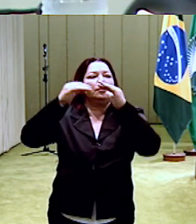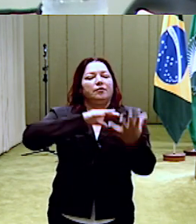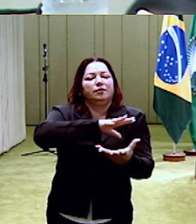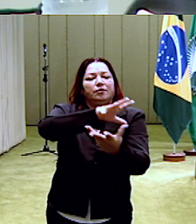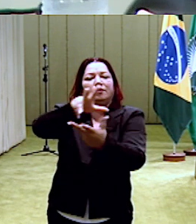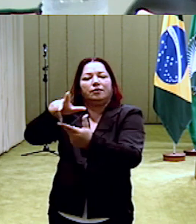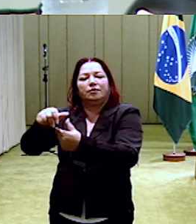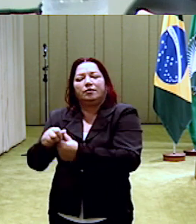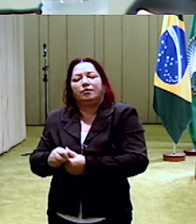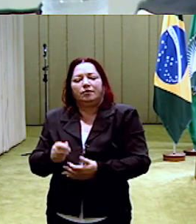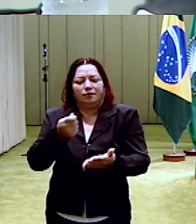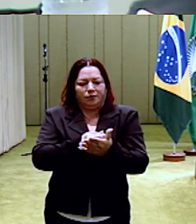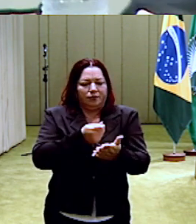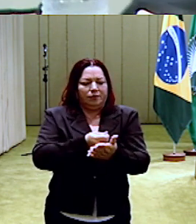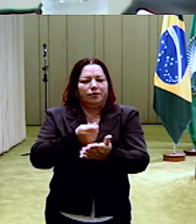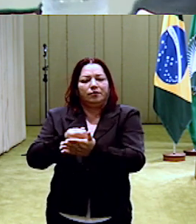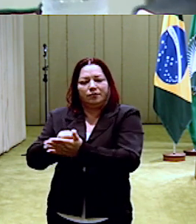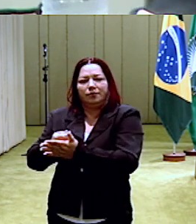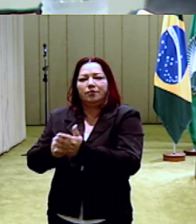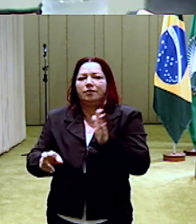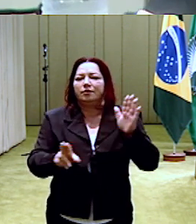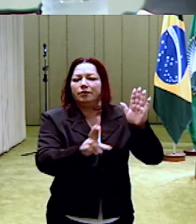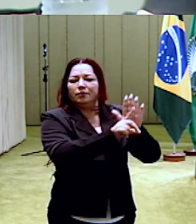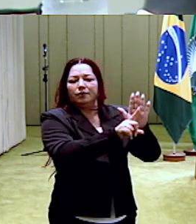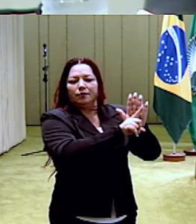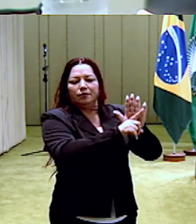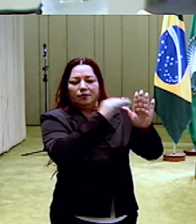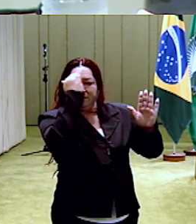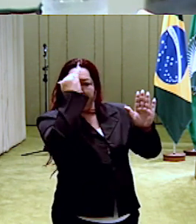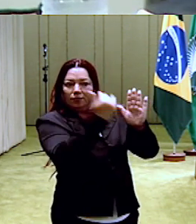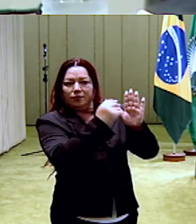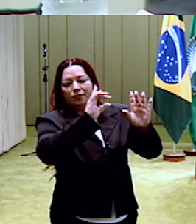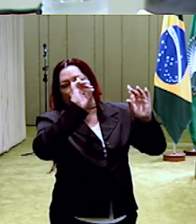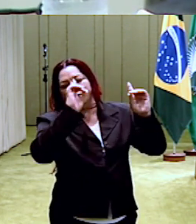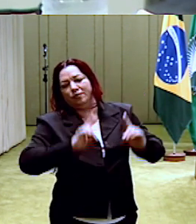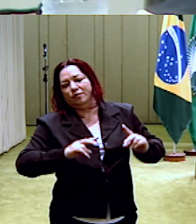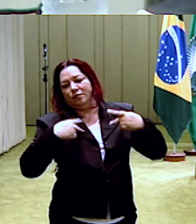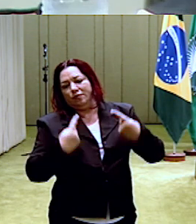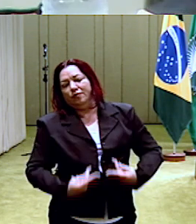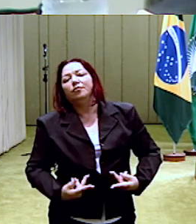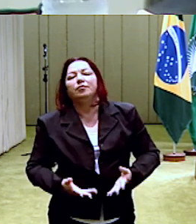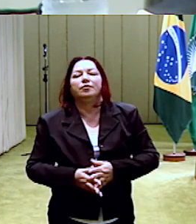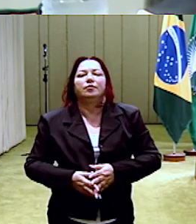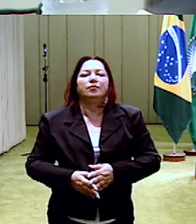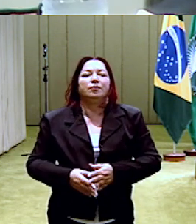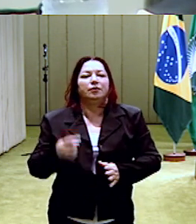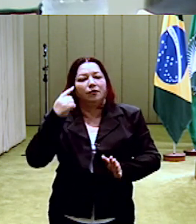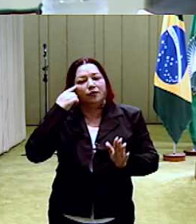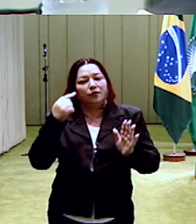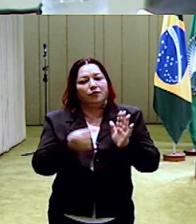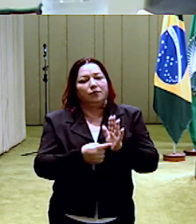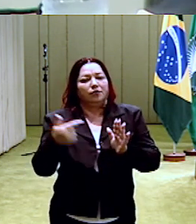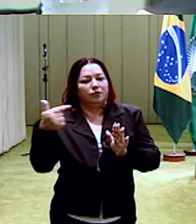nacional, com a cobrança às empresas de respeito aos direitos humanos, que também está na diretriz 5, objetivo estratégico